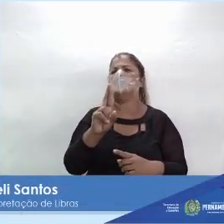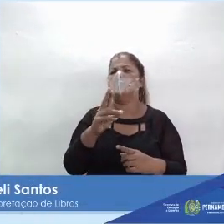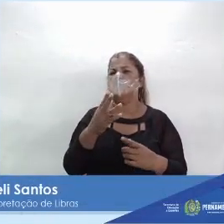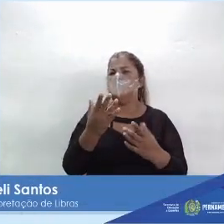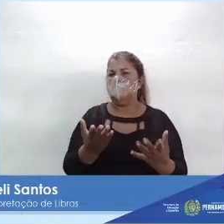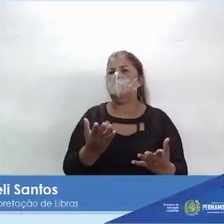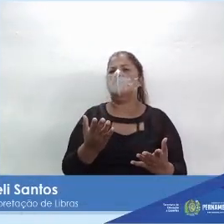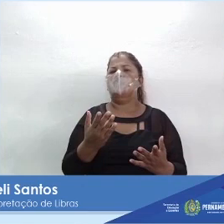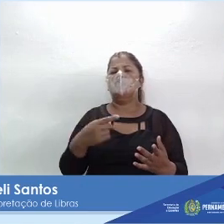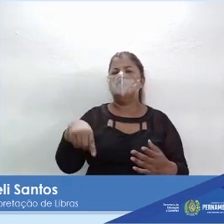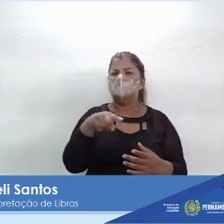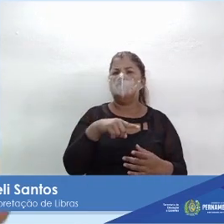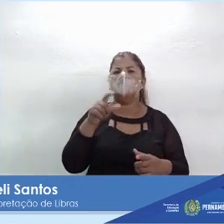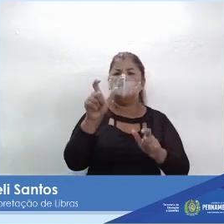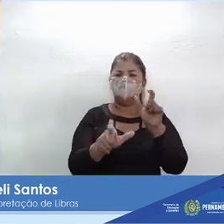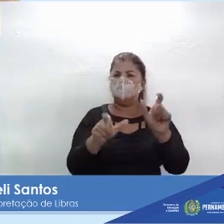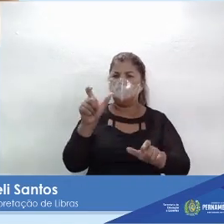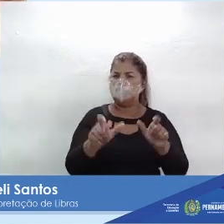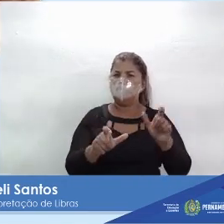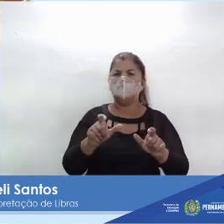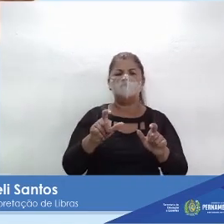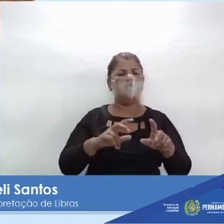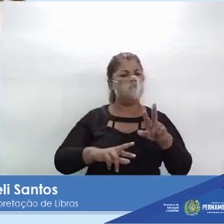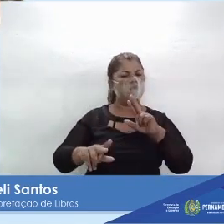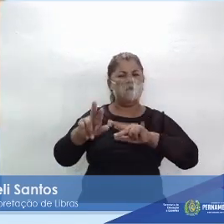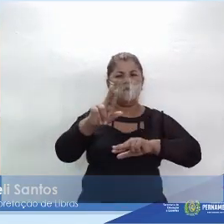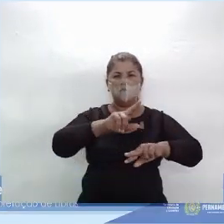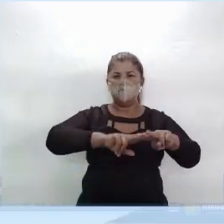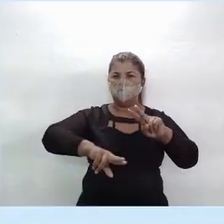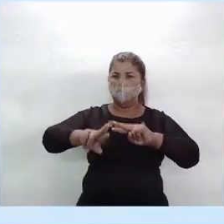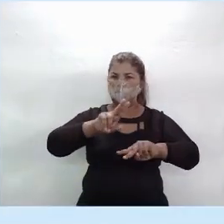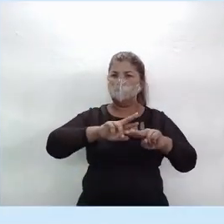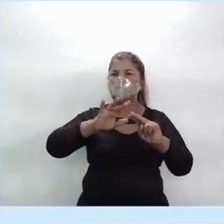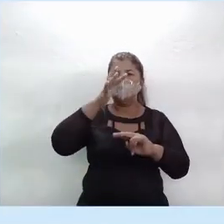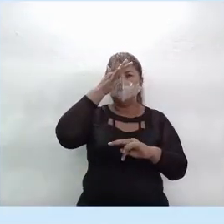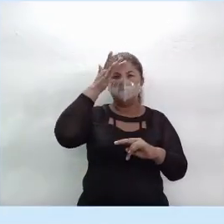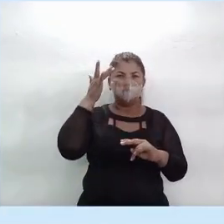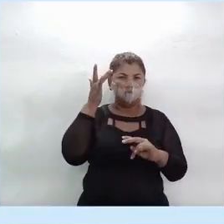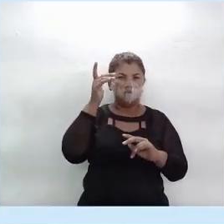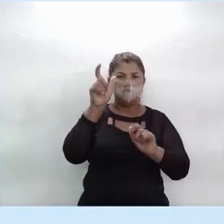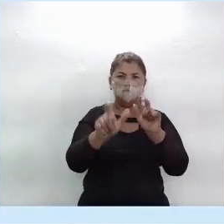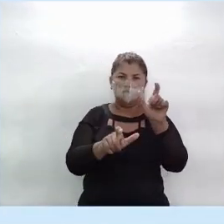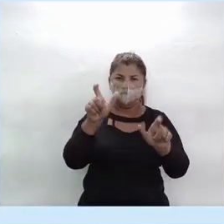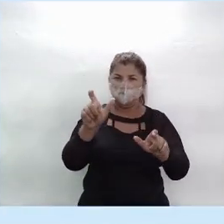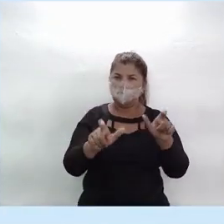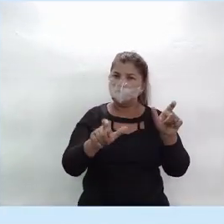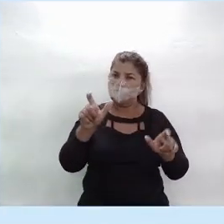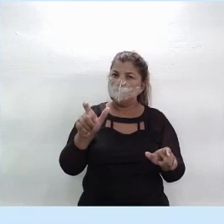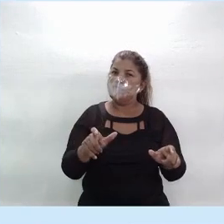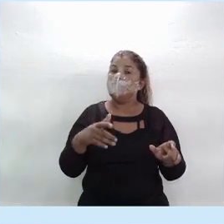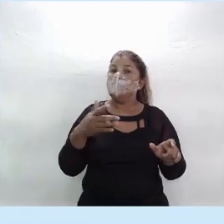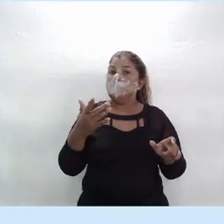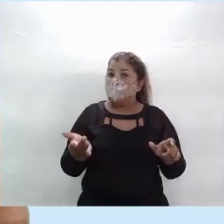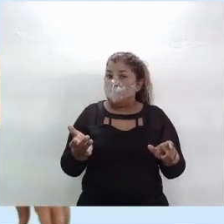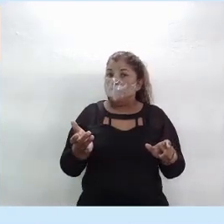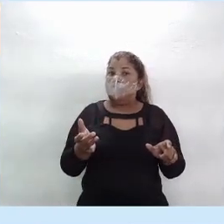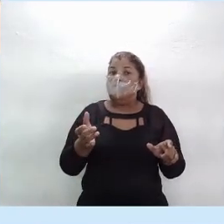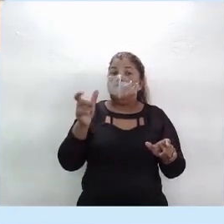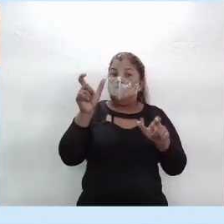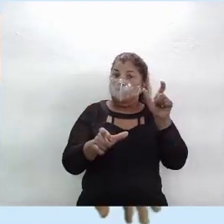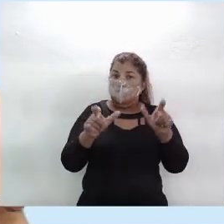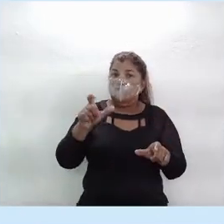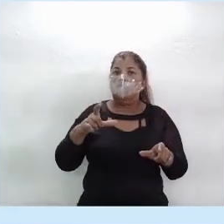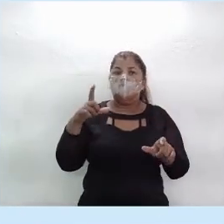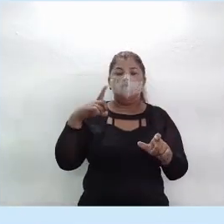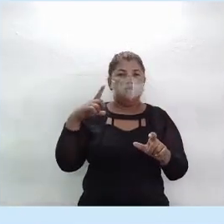representatividade, os seres humanos, a pluralidade dos cidadãos. Lembrando sempre que o cidadão tem